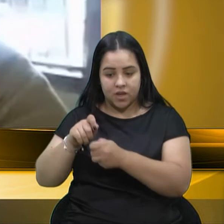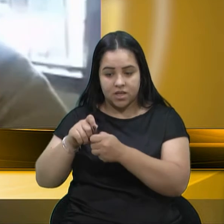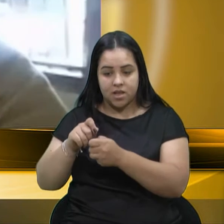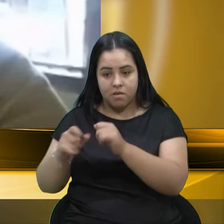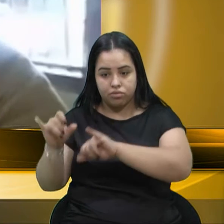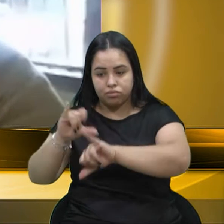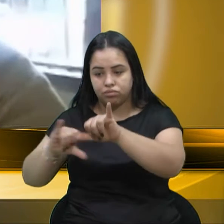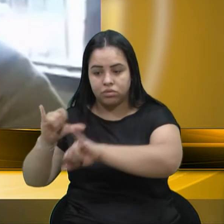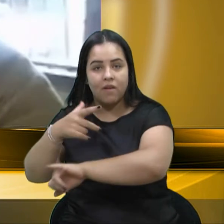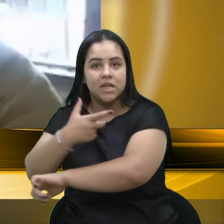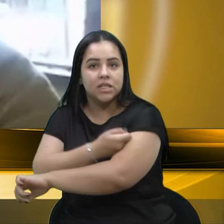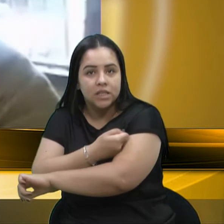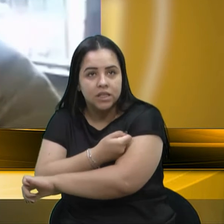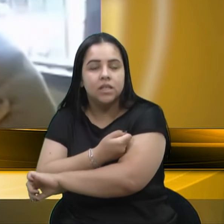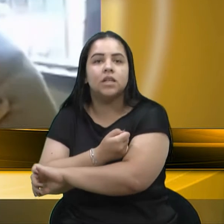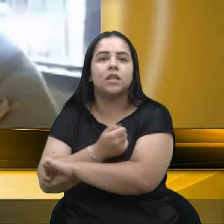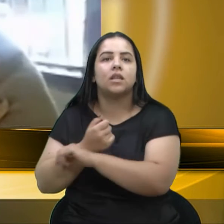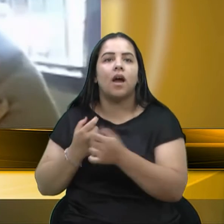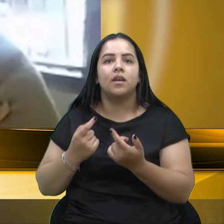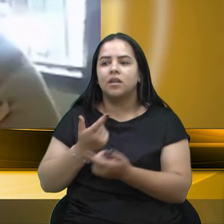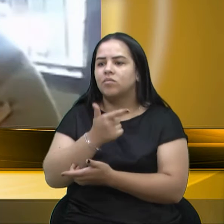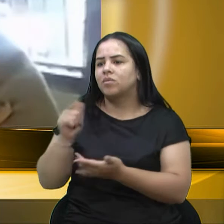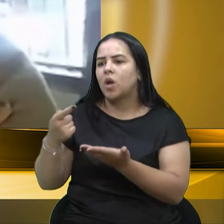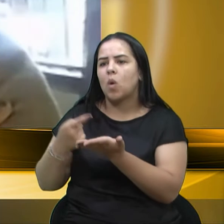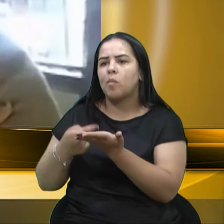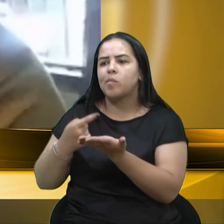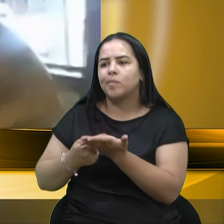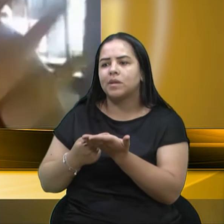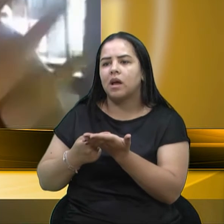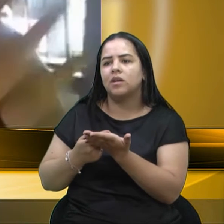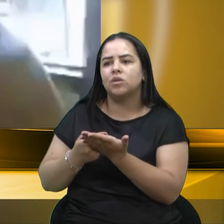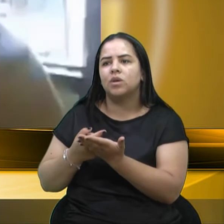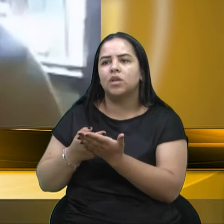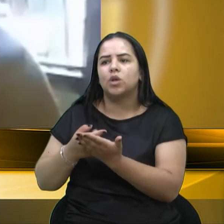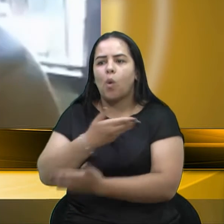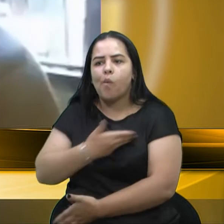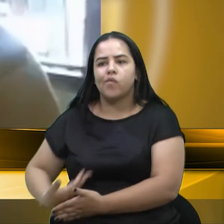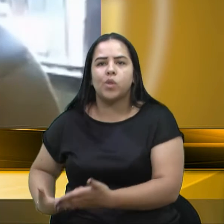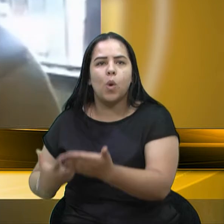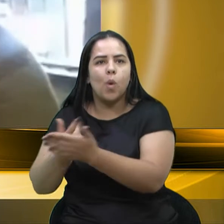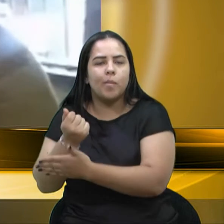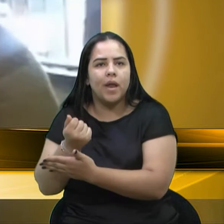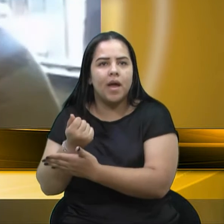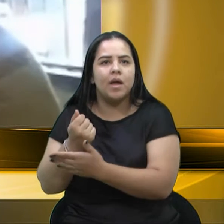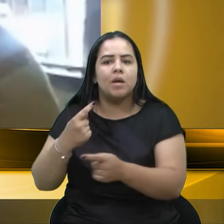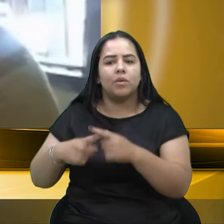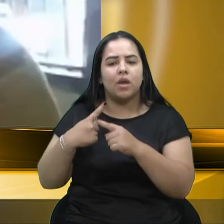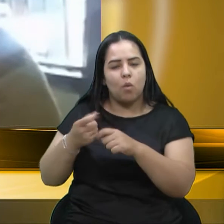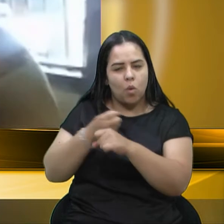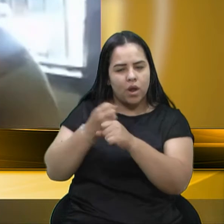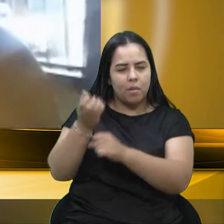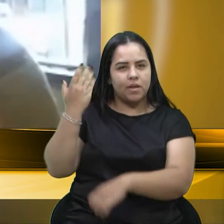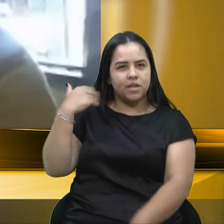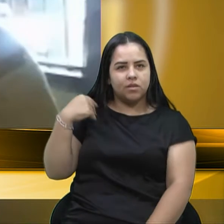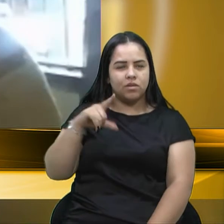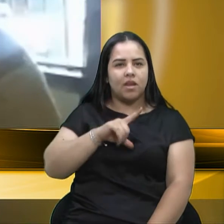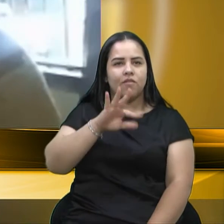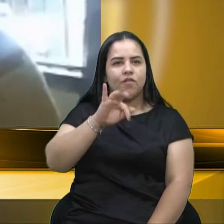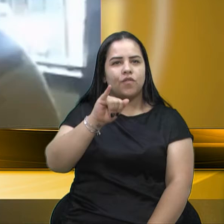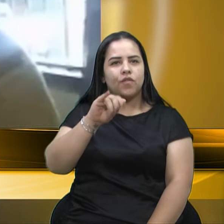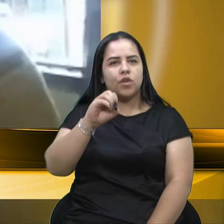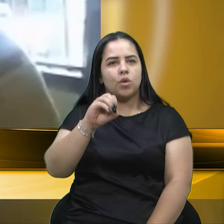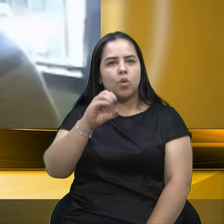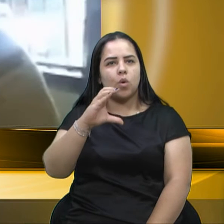ano passado, o que a gente viu foi que houve uma proposta da Fiocruz, né, em outubro ainda do ano